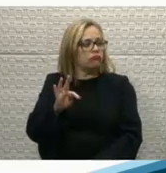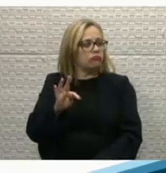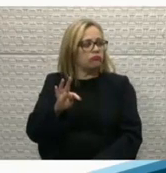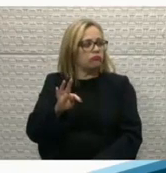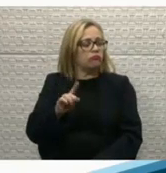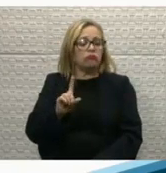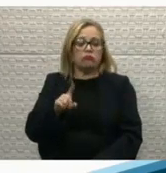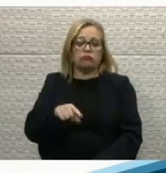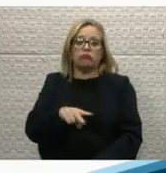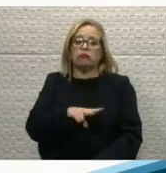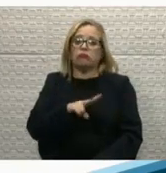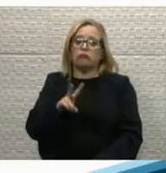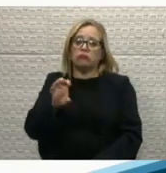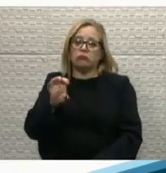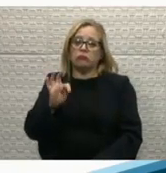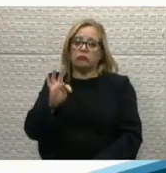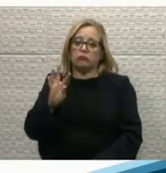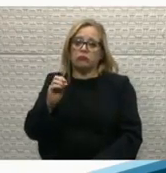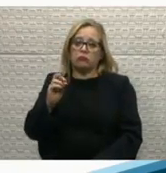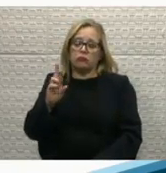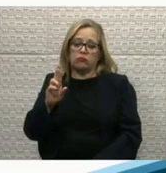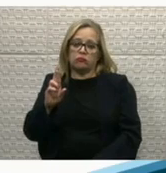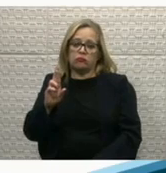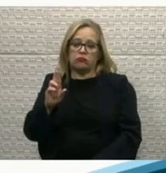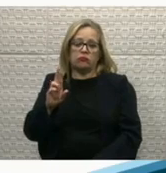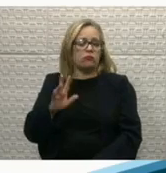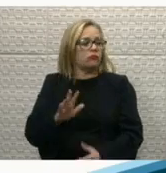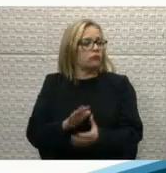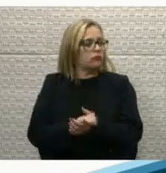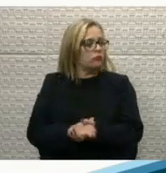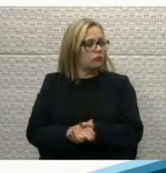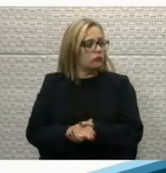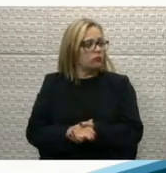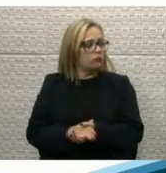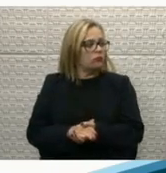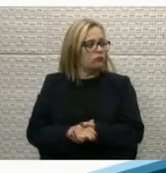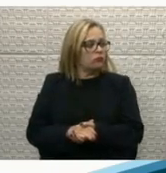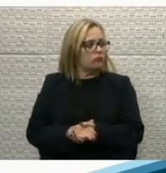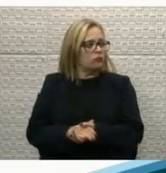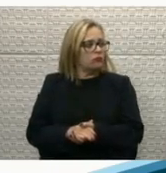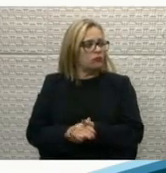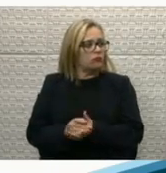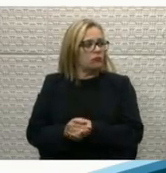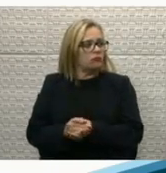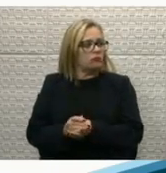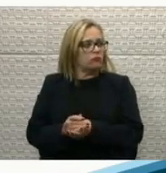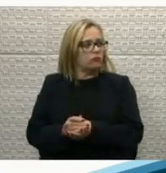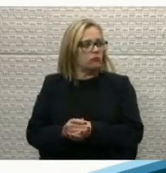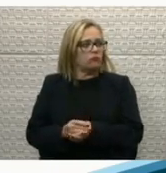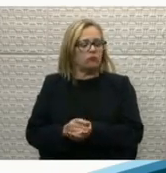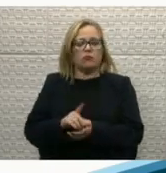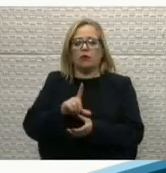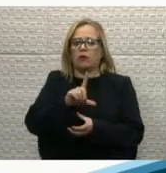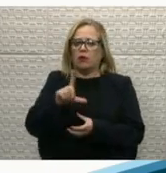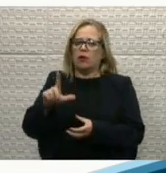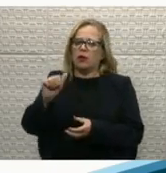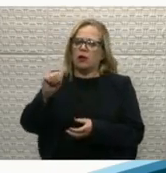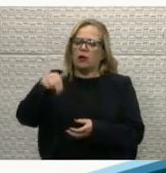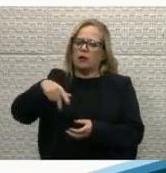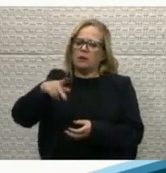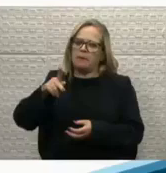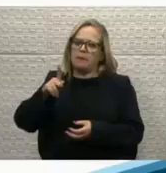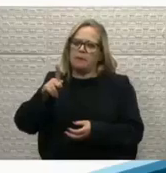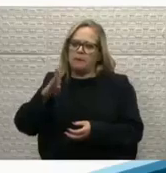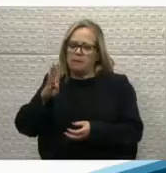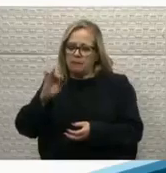vetor 2x mais 2y e y. Então, por um lado, lambda xy é